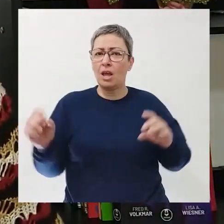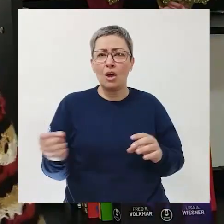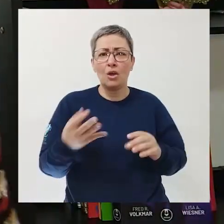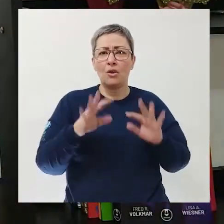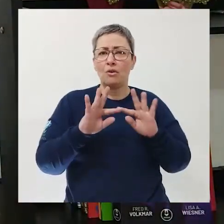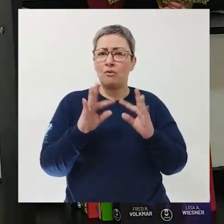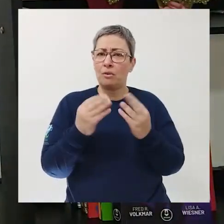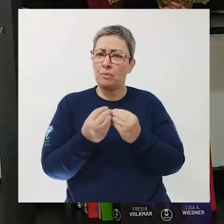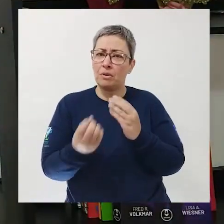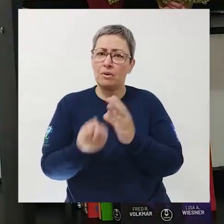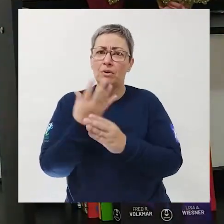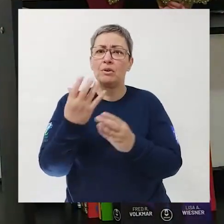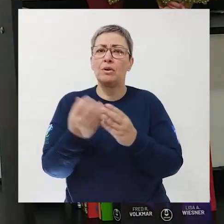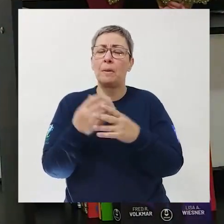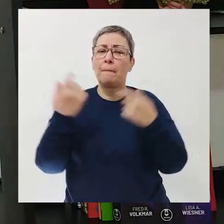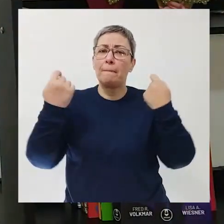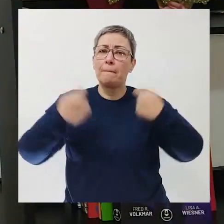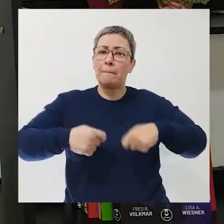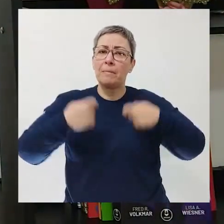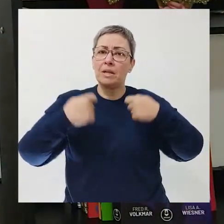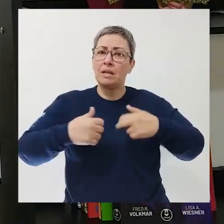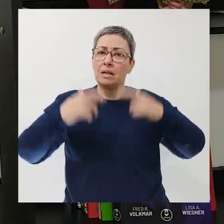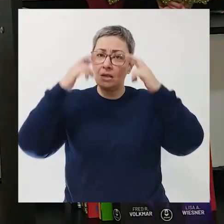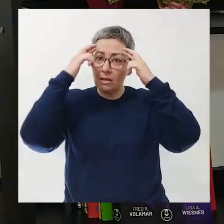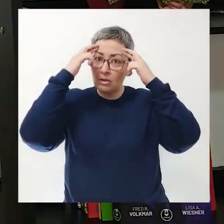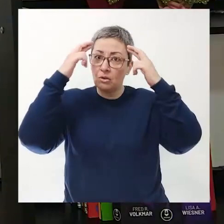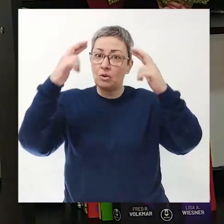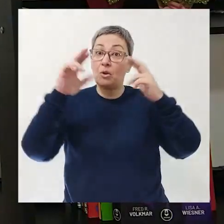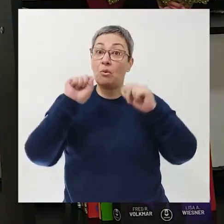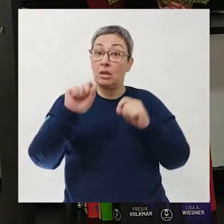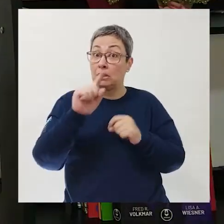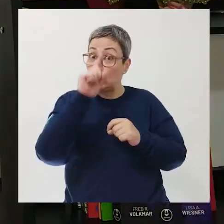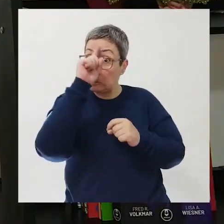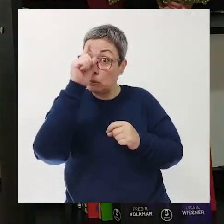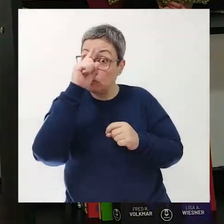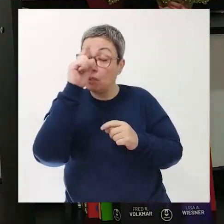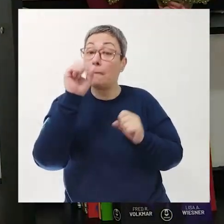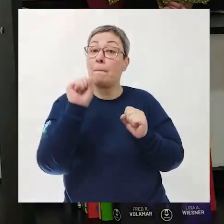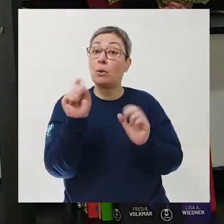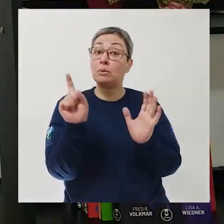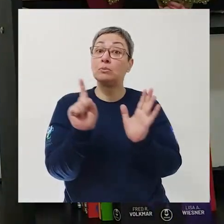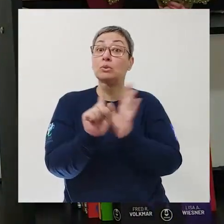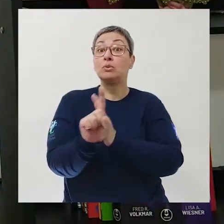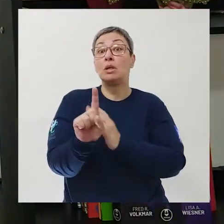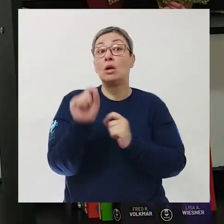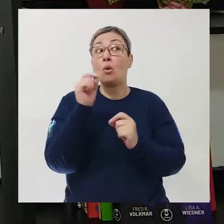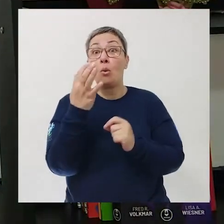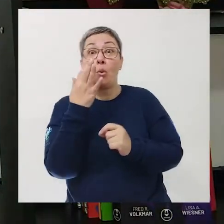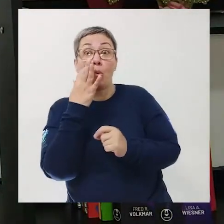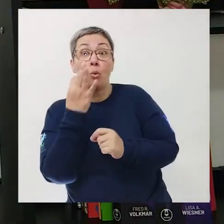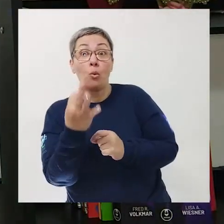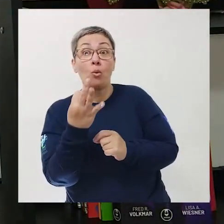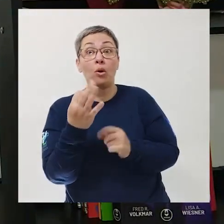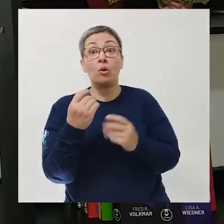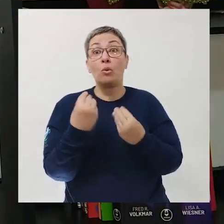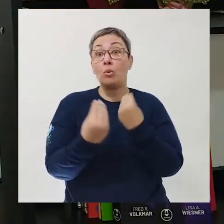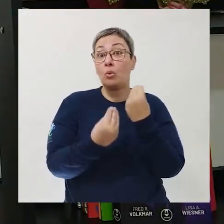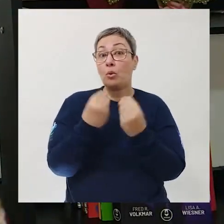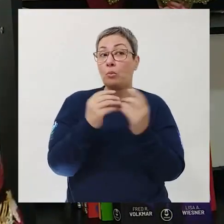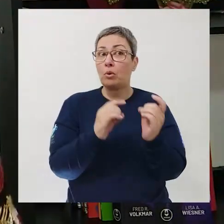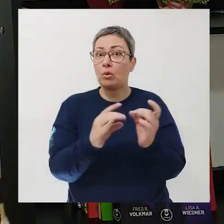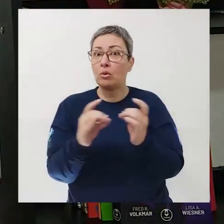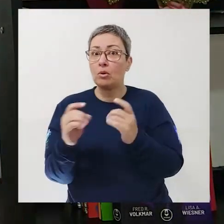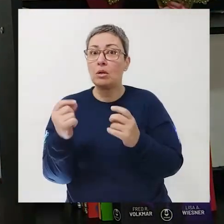que surgem. Então, a gente precisa respeitar. Quando houver dúvida, por exemplo, vocês podem perguntar ou prestar bastante atenção de como no nosso dia a dia as